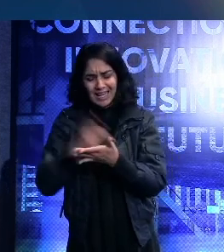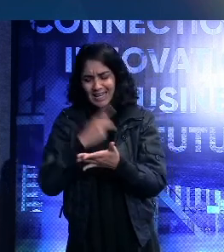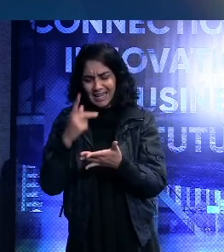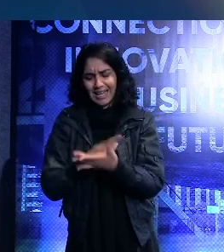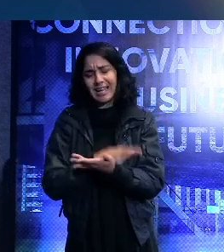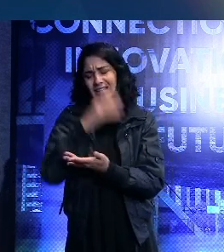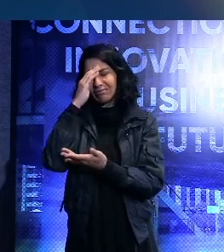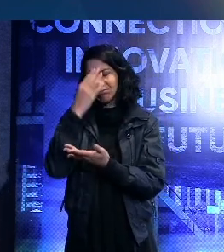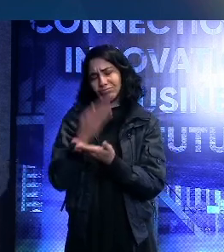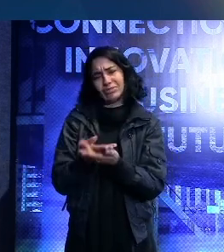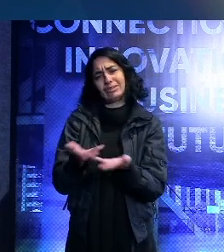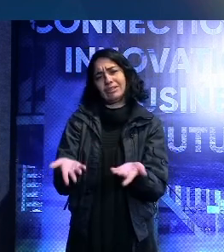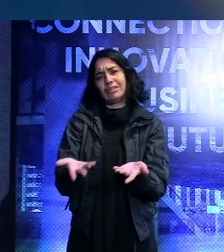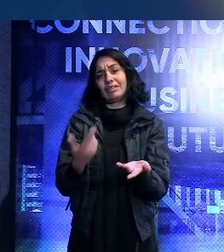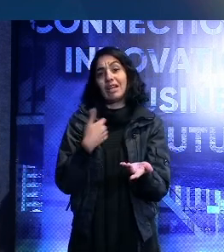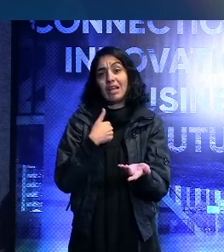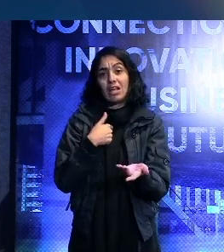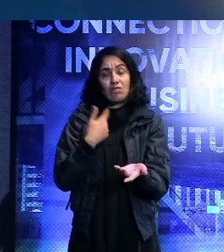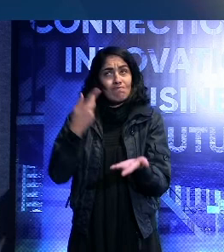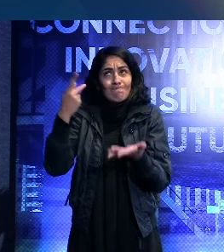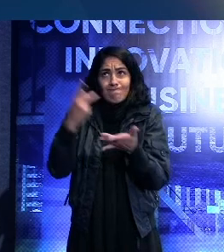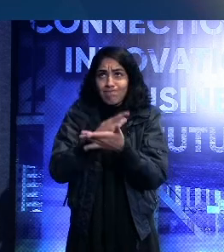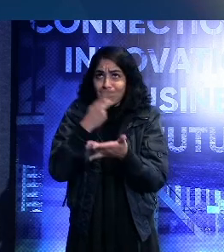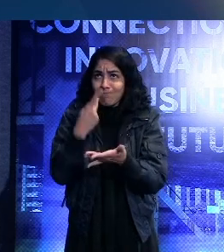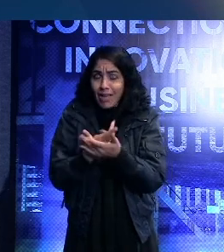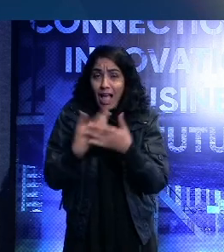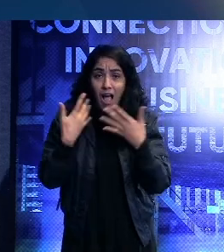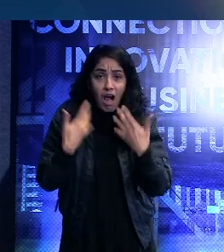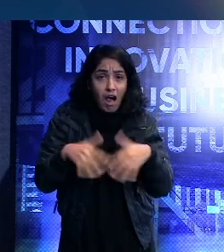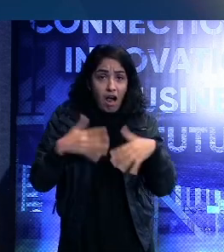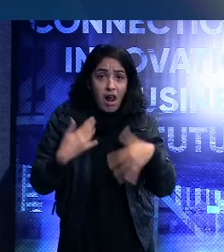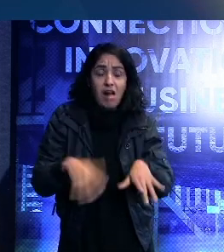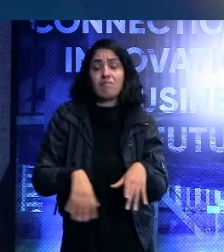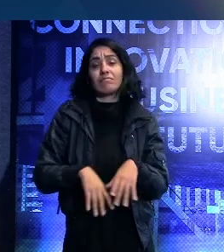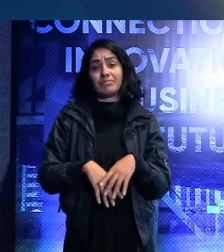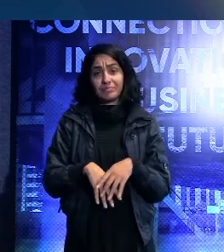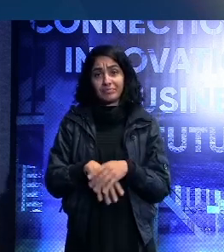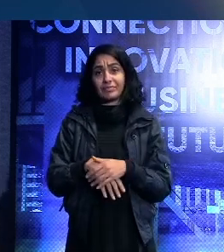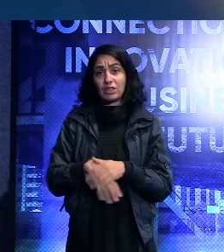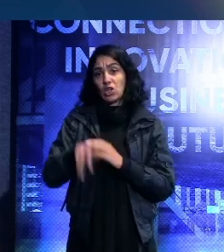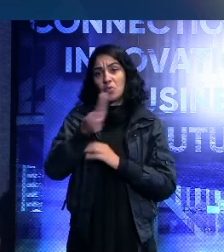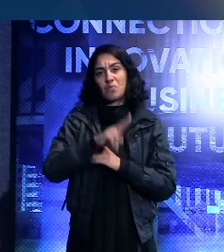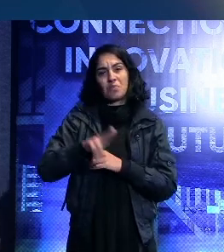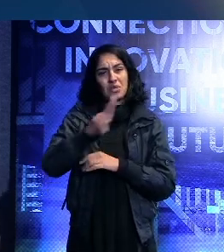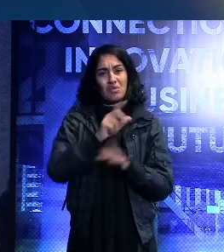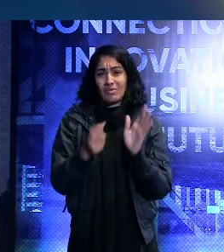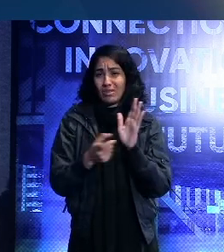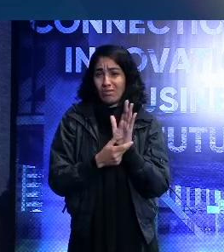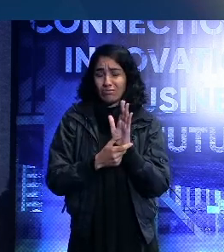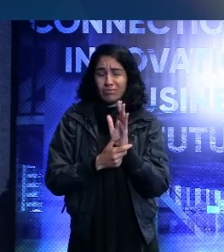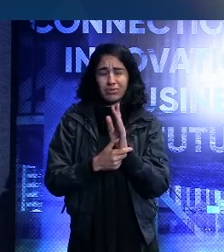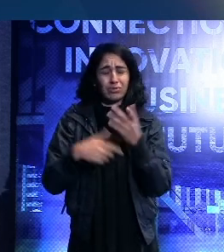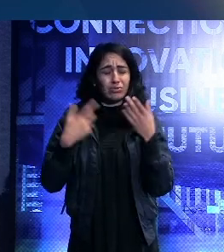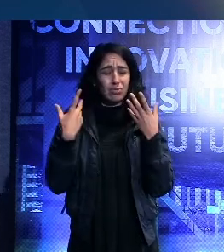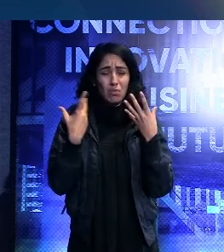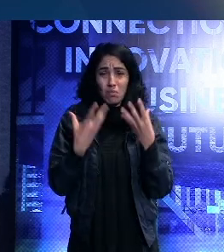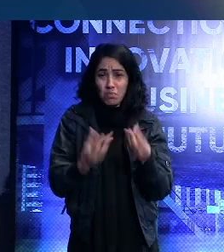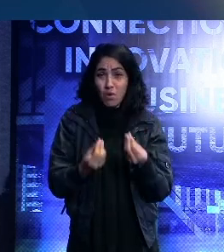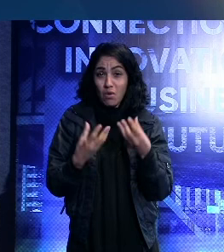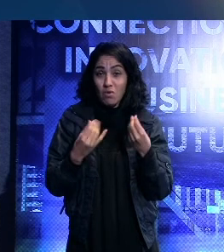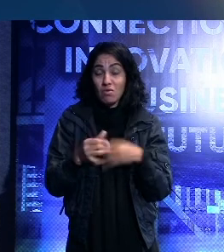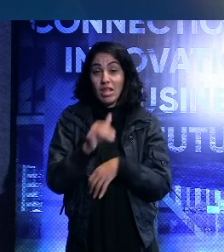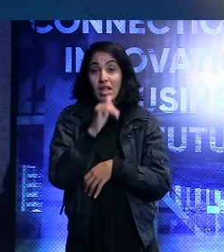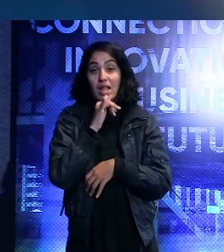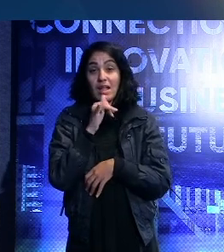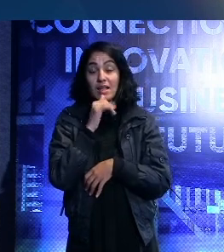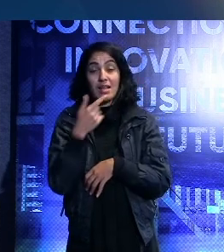certeza. Eu errei pra caramba no início, quando comecei a usar design patterns, Solid. Cara, fiz muito. Exemplos como esse aqui que